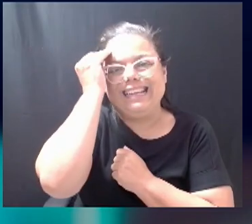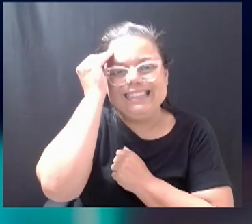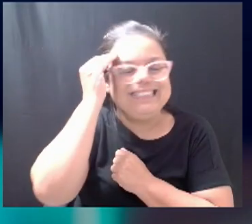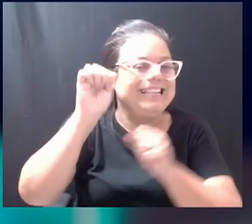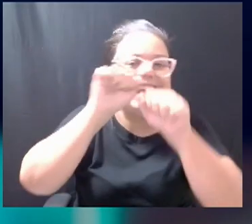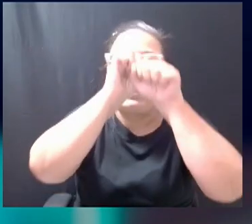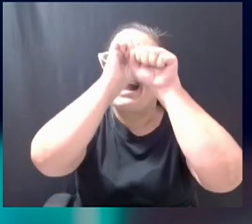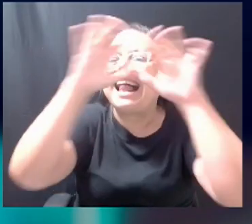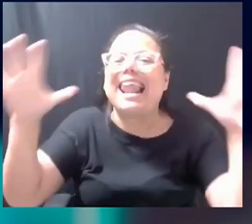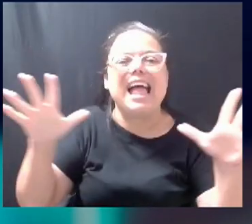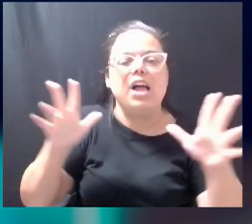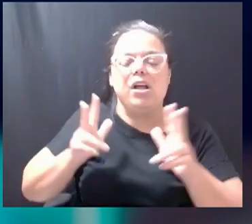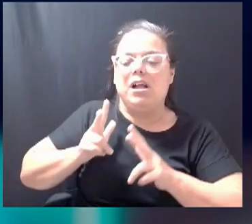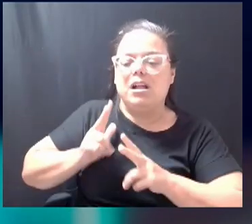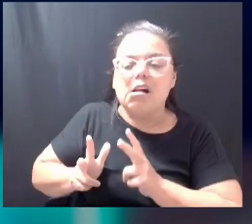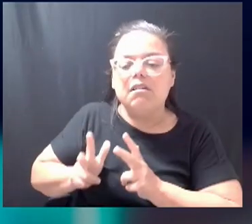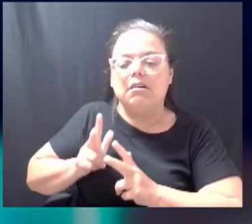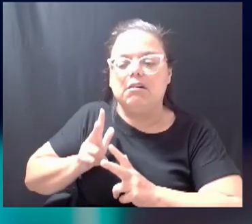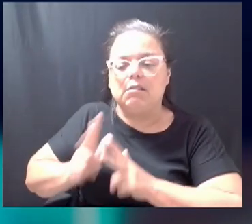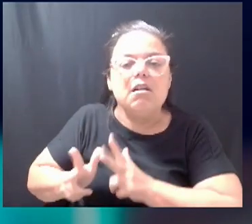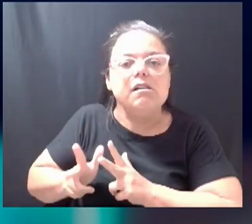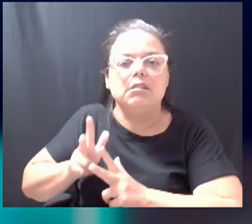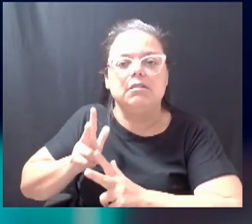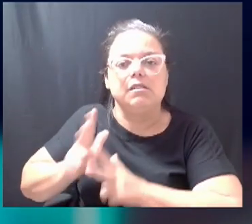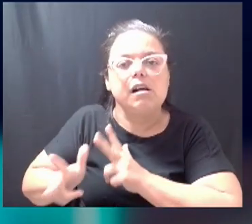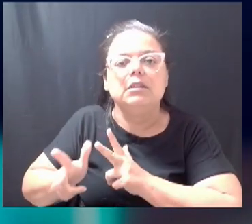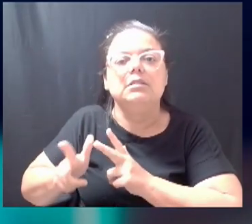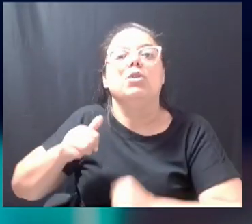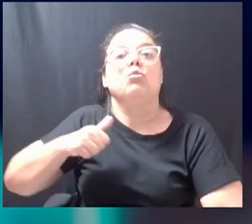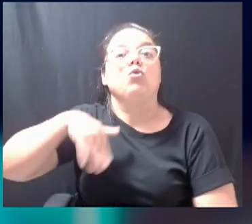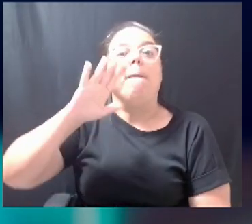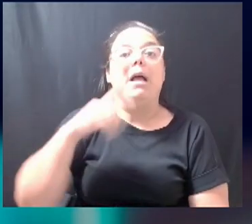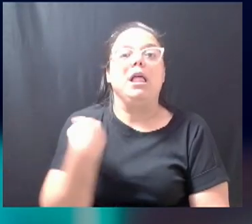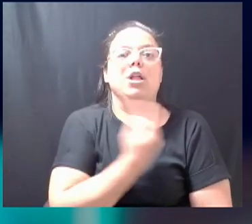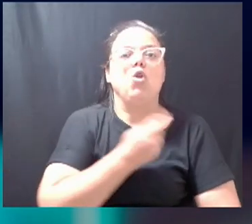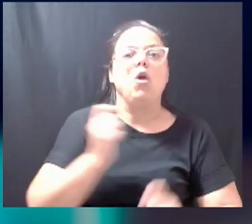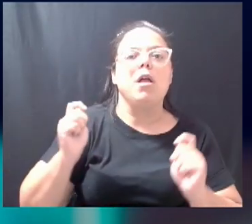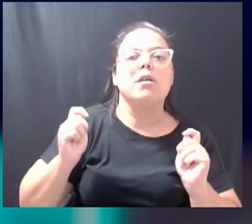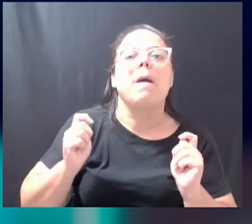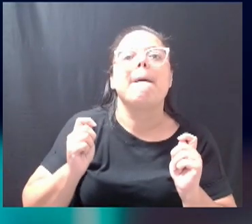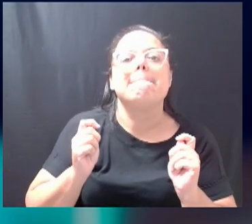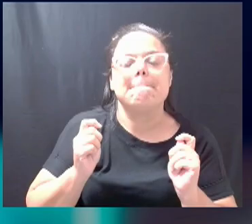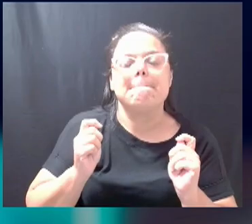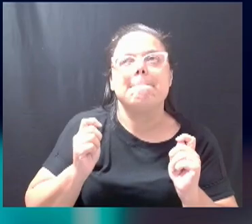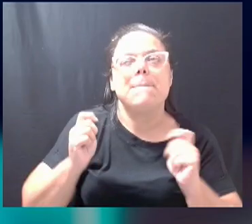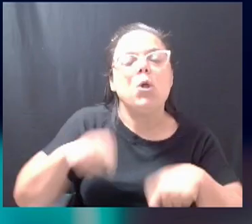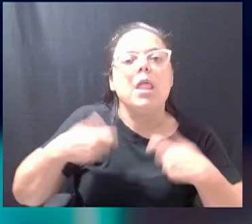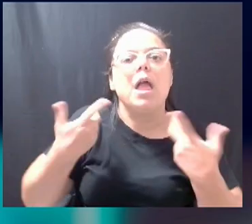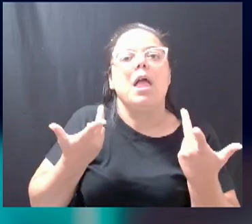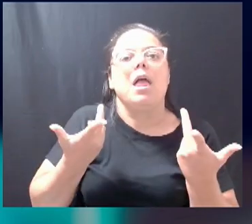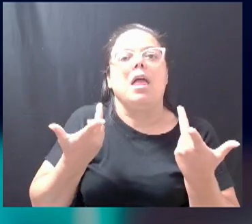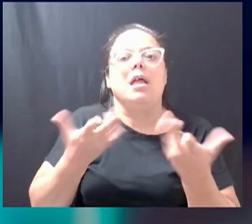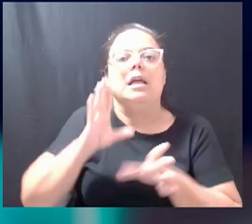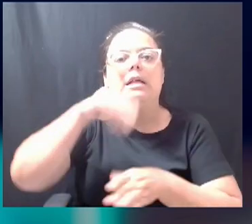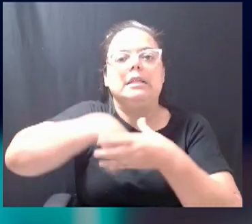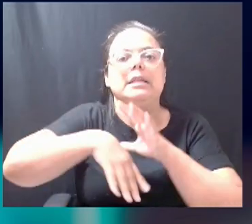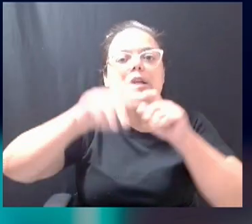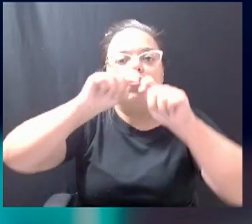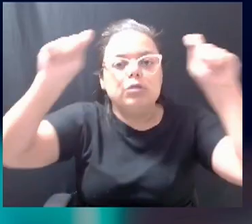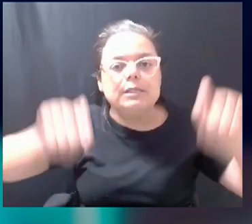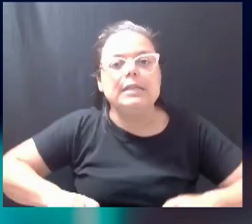acolhimento. Então, quanto mais a gente puder setorizar isso dentro do Sistema Único de Saúde, ou